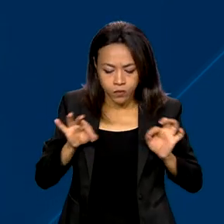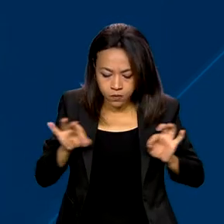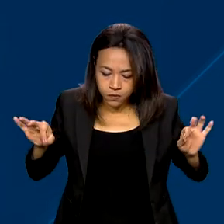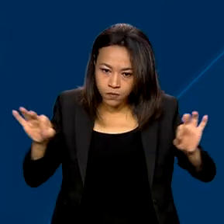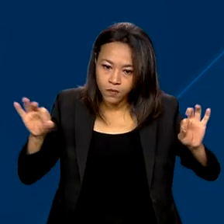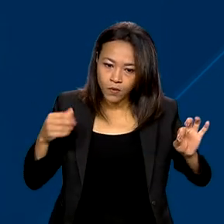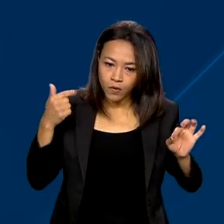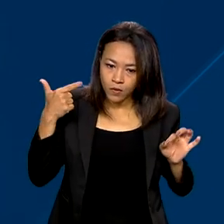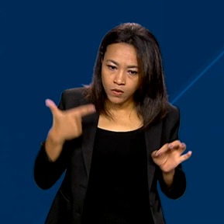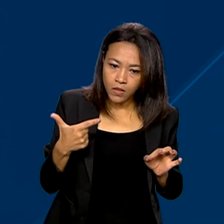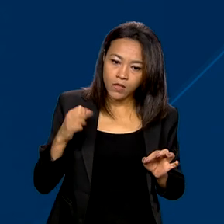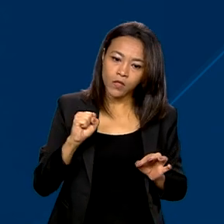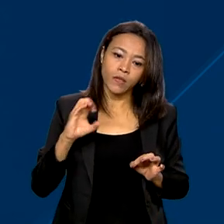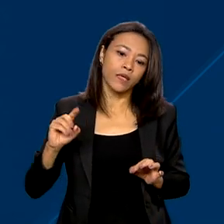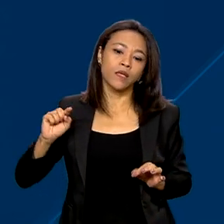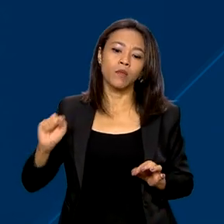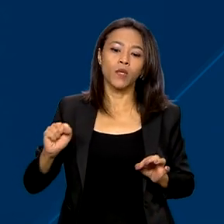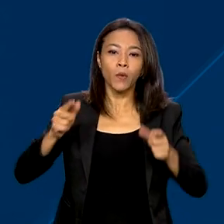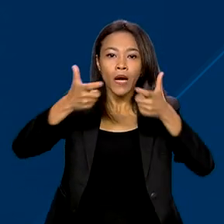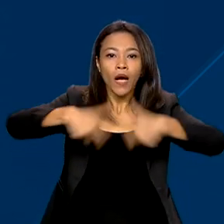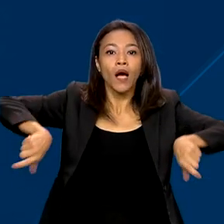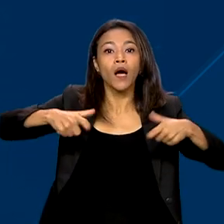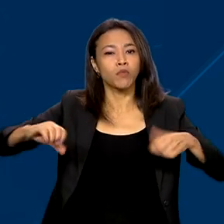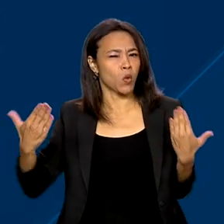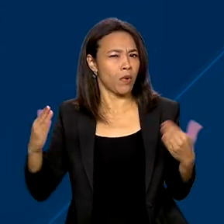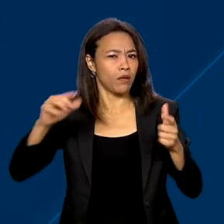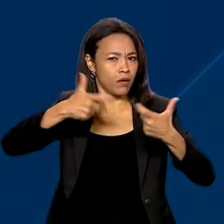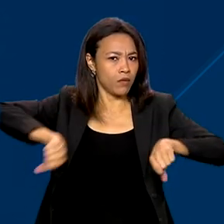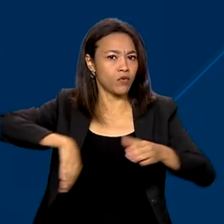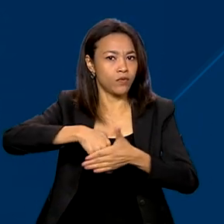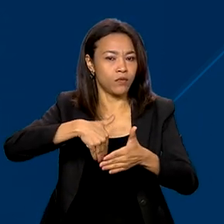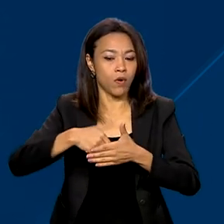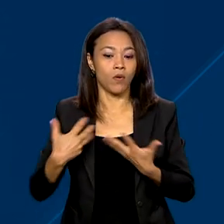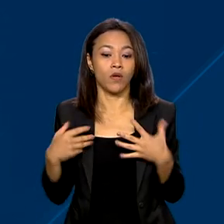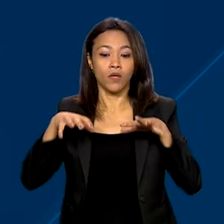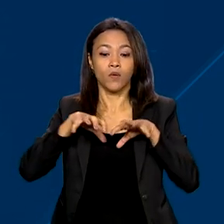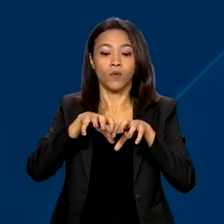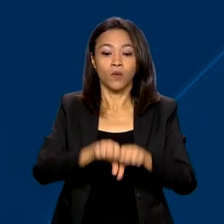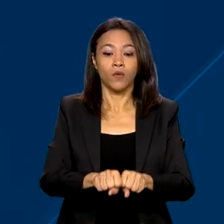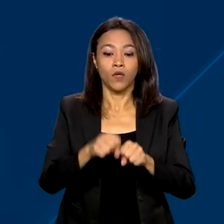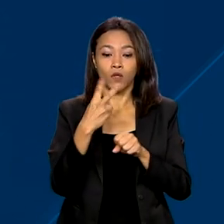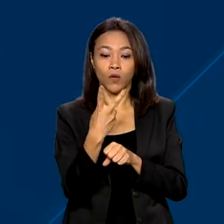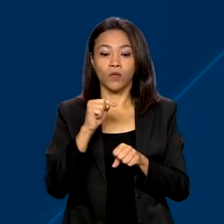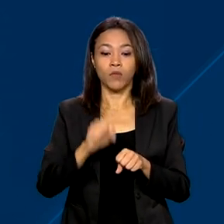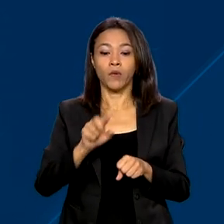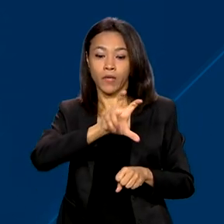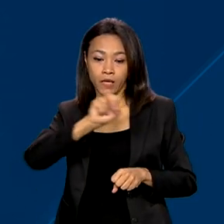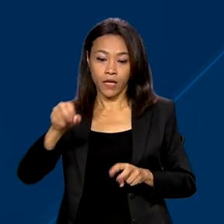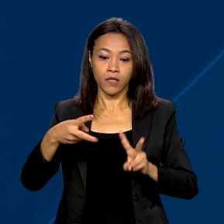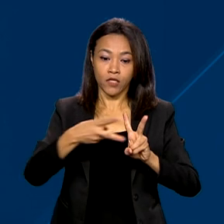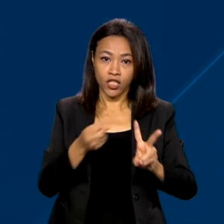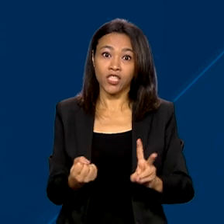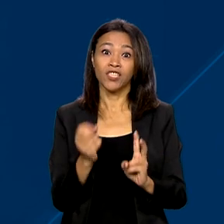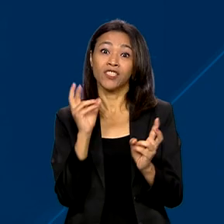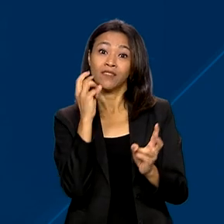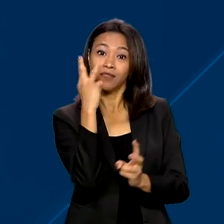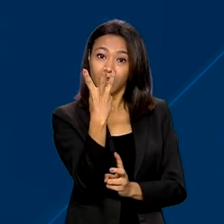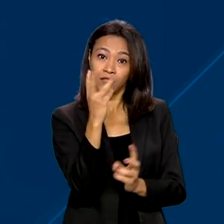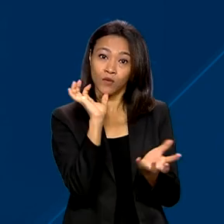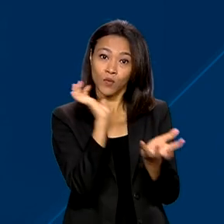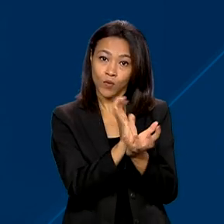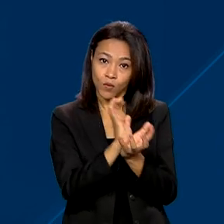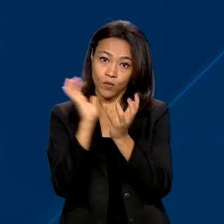280 mil campos de futebol e é habitada por cerca de 2.500 indígenas de três